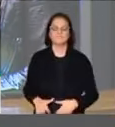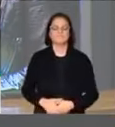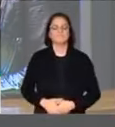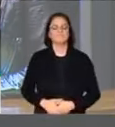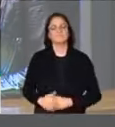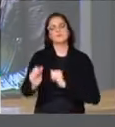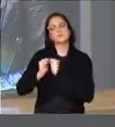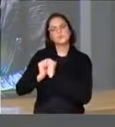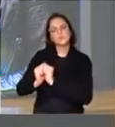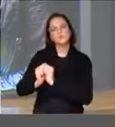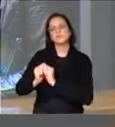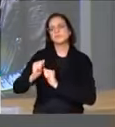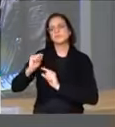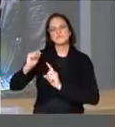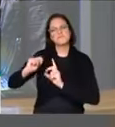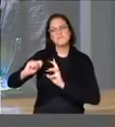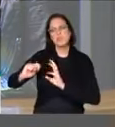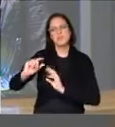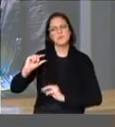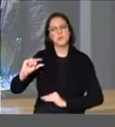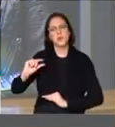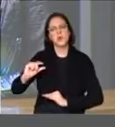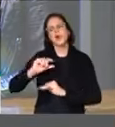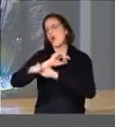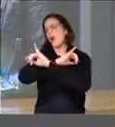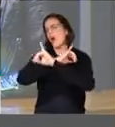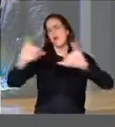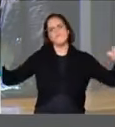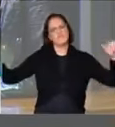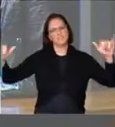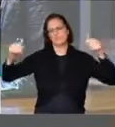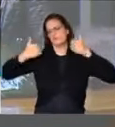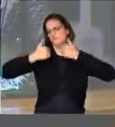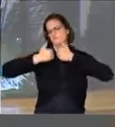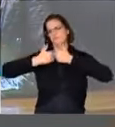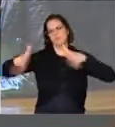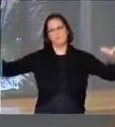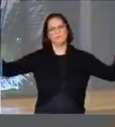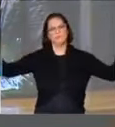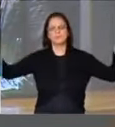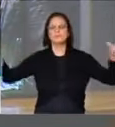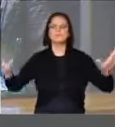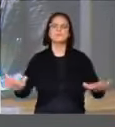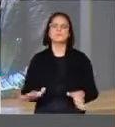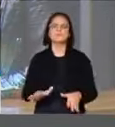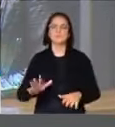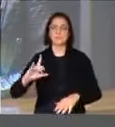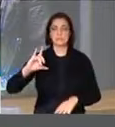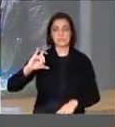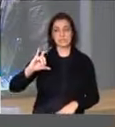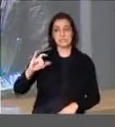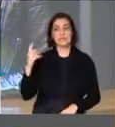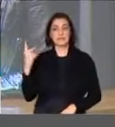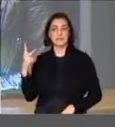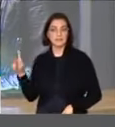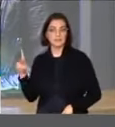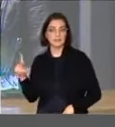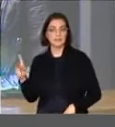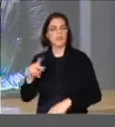gente estava junto, a gente anunciou para o mundo que, através do Instagram dela, que